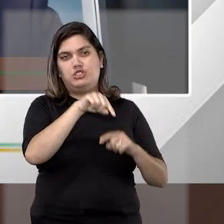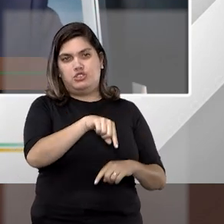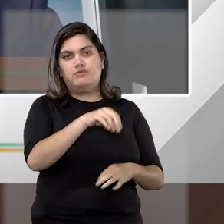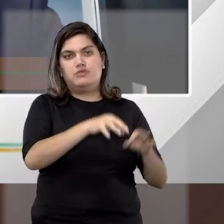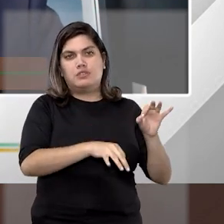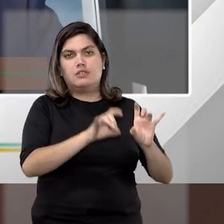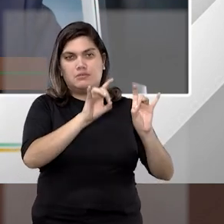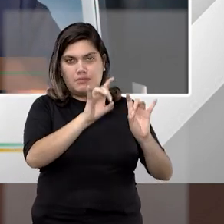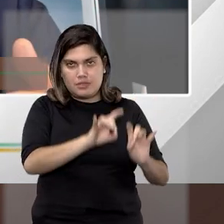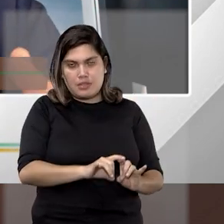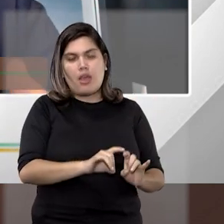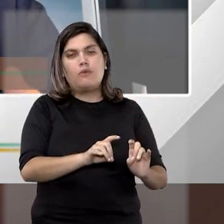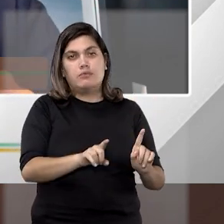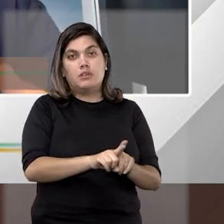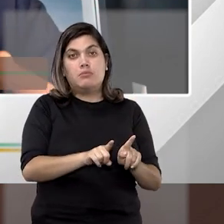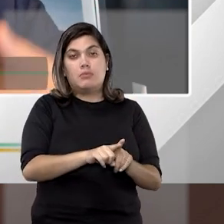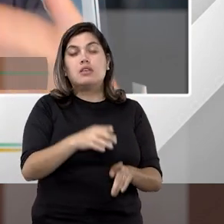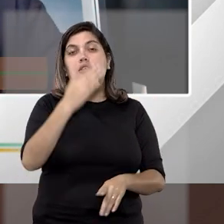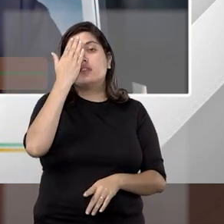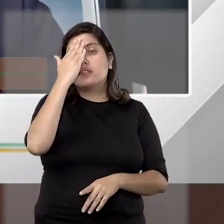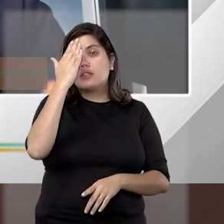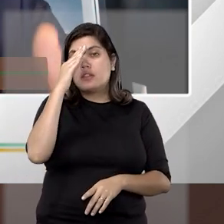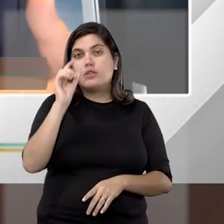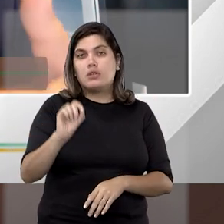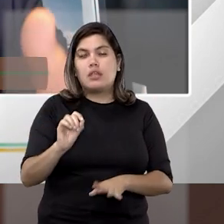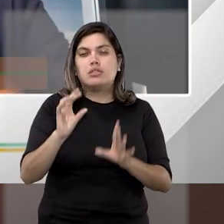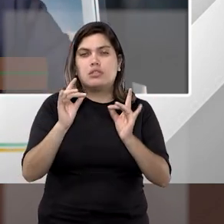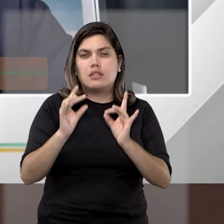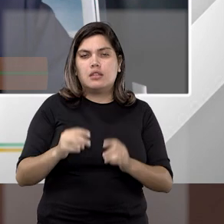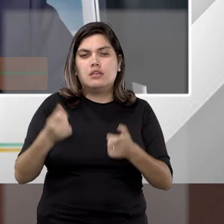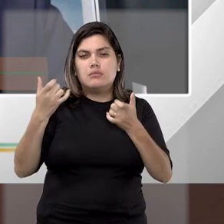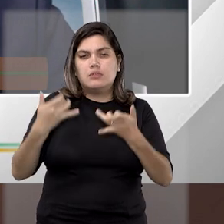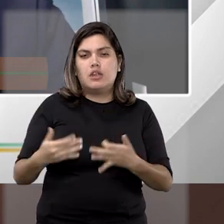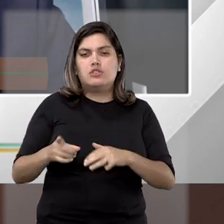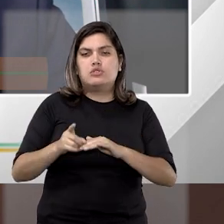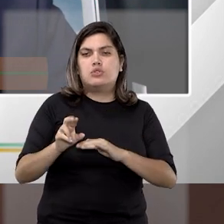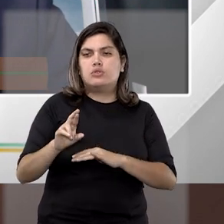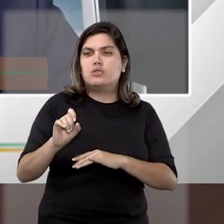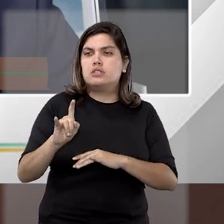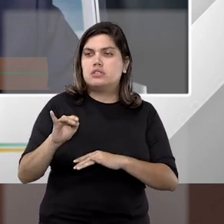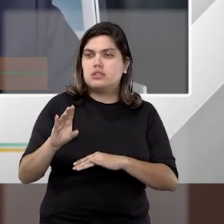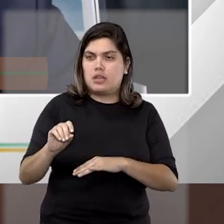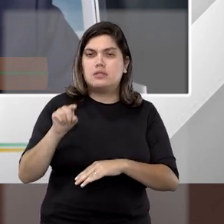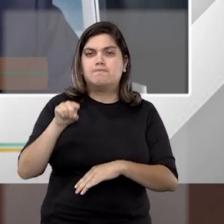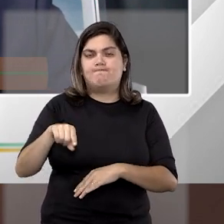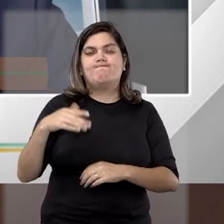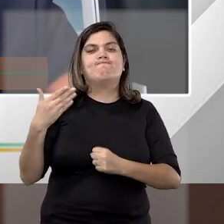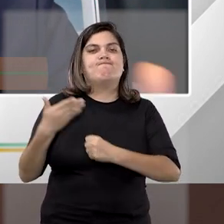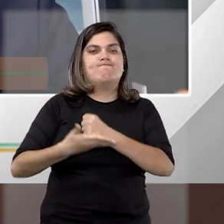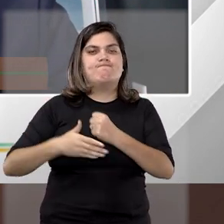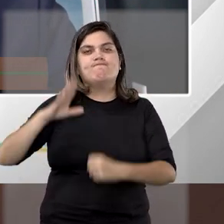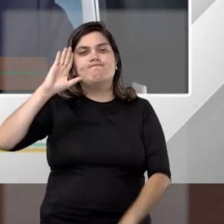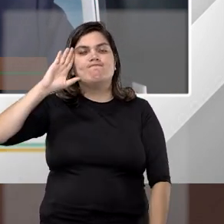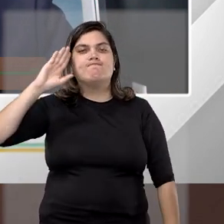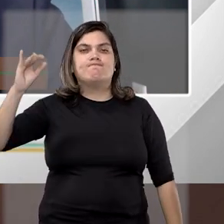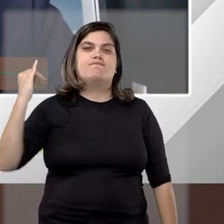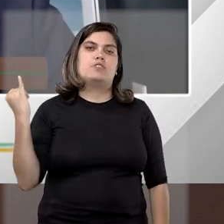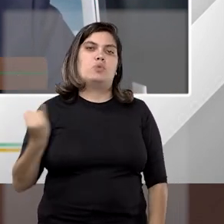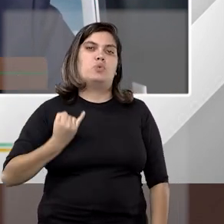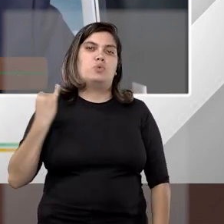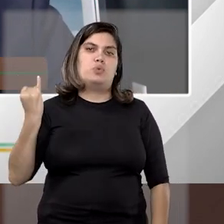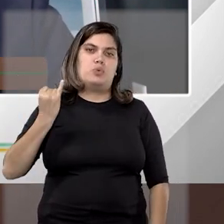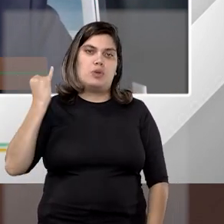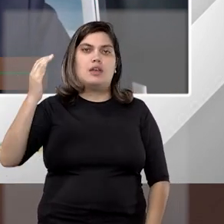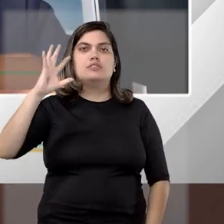do sado especial tanto quanto é entendo que os detalhes apontados pelo Doutor Sérgio a são de fundamental